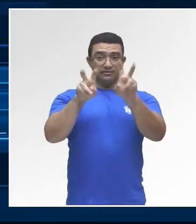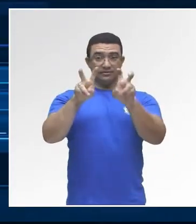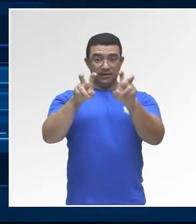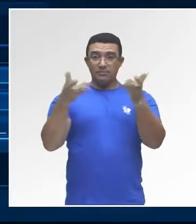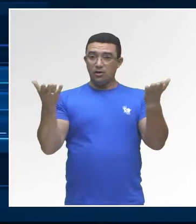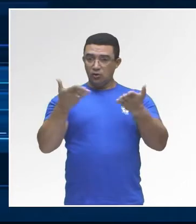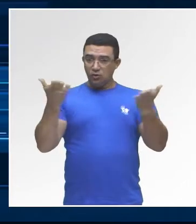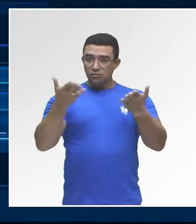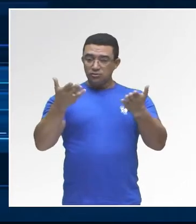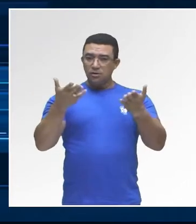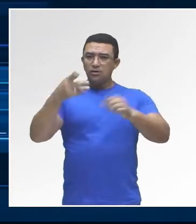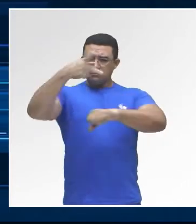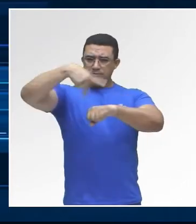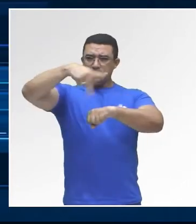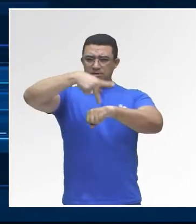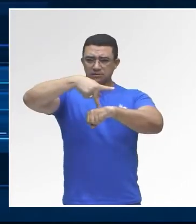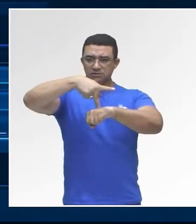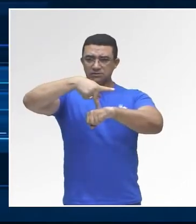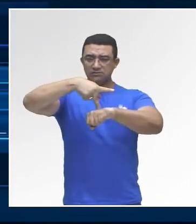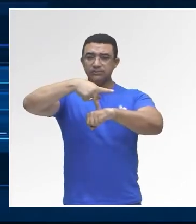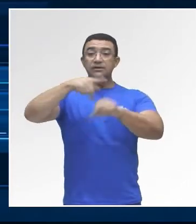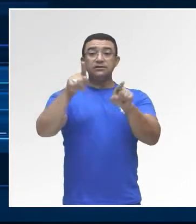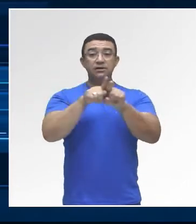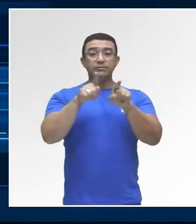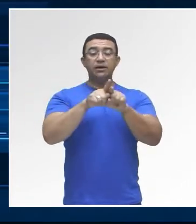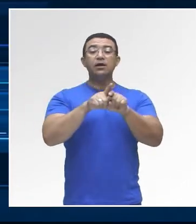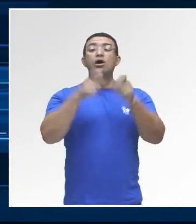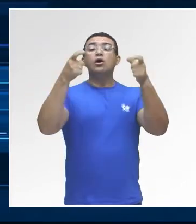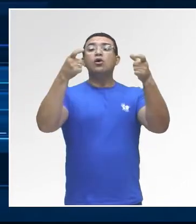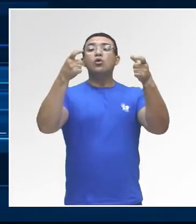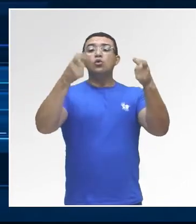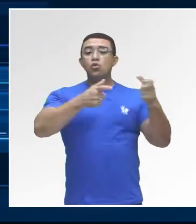sobre countries, países e as suas